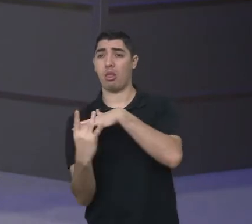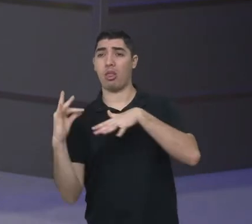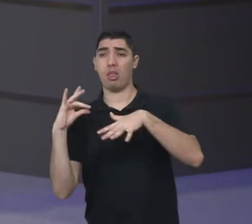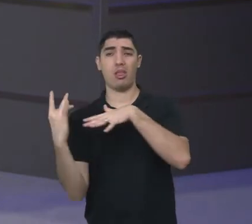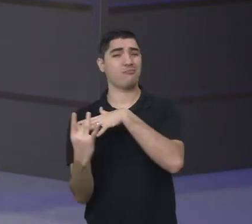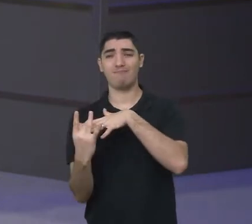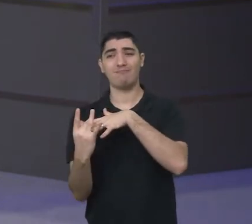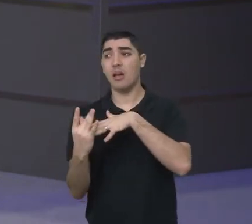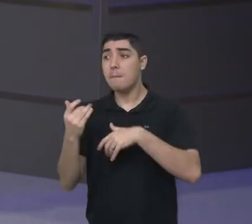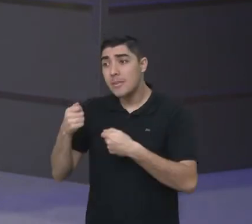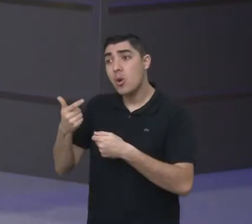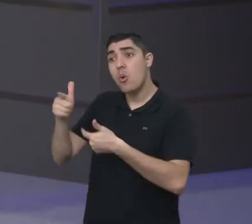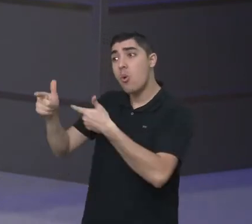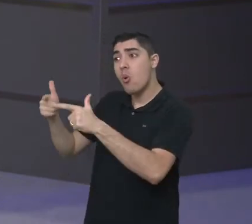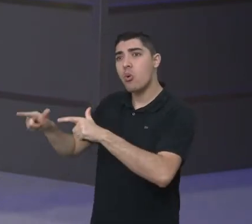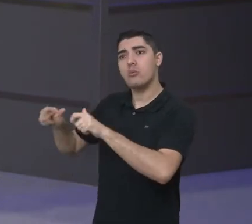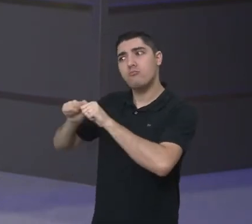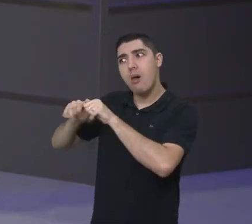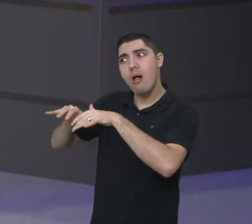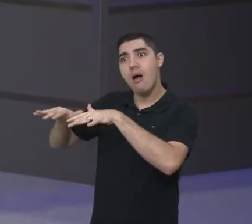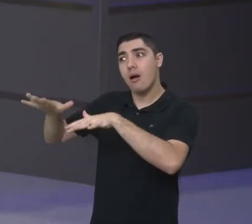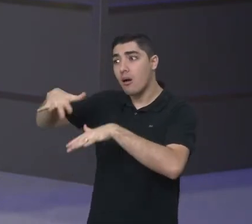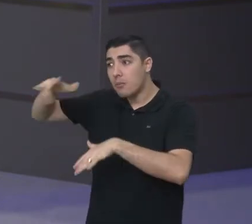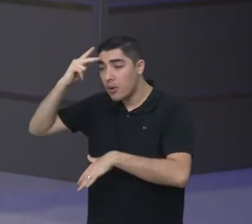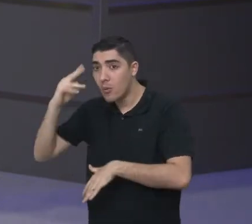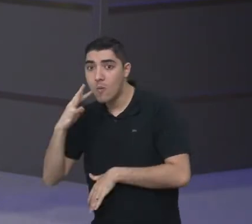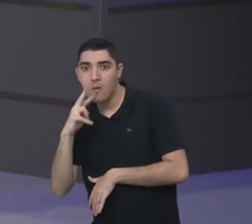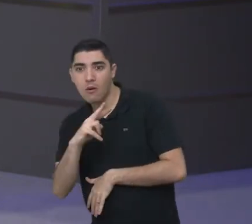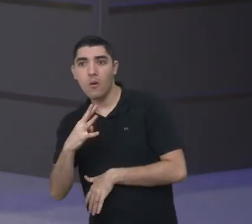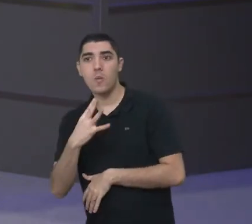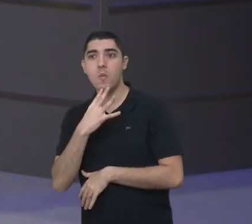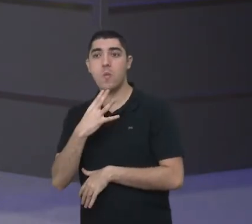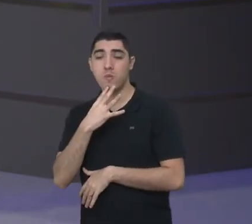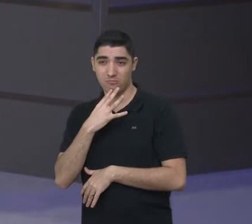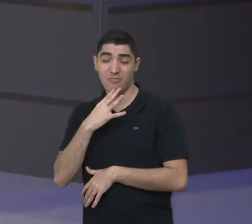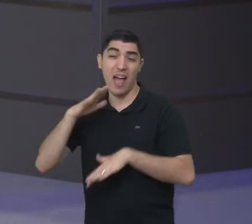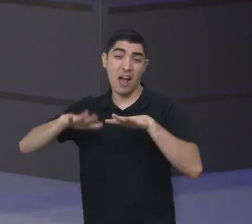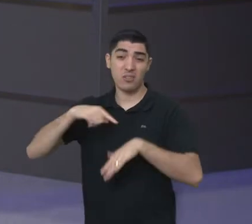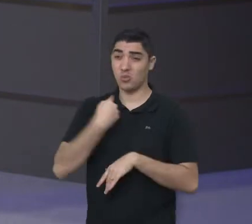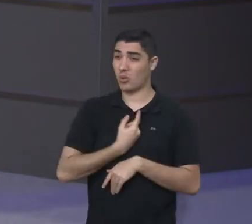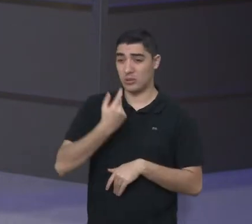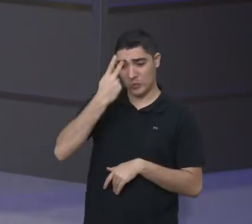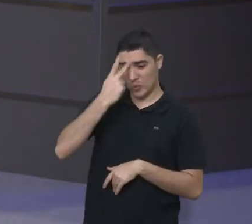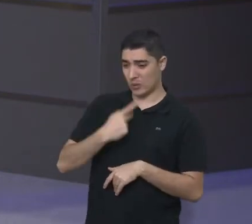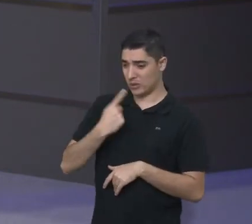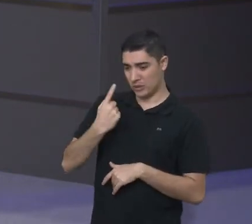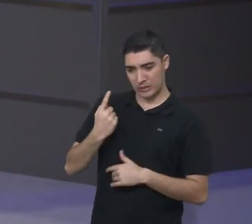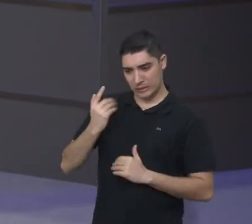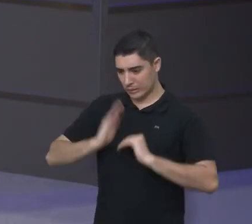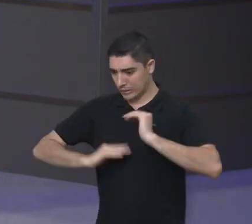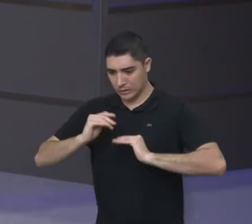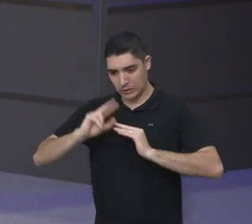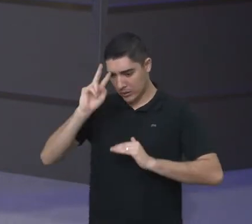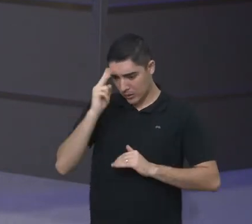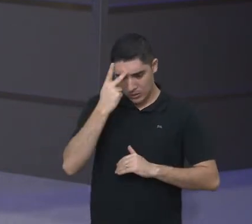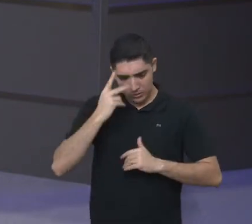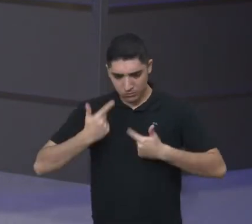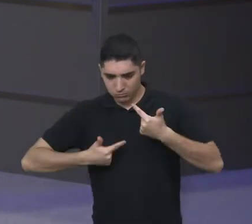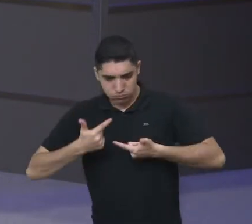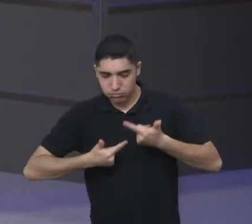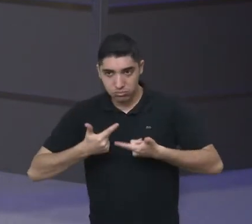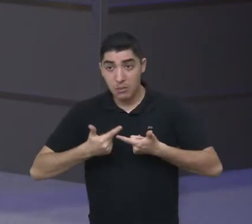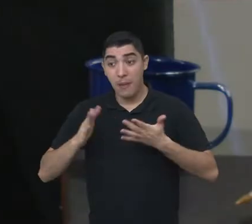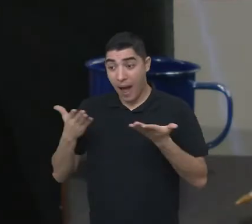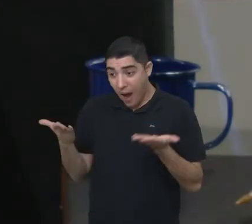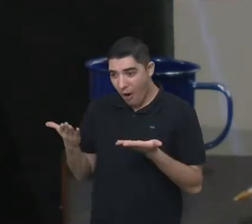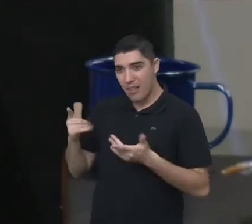mais coisas da gente, a gente tem que se virar nos 30 e é muito legal esse